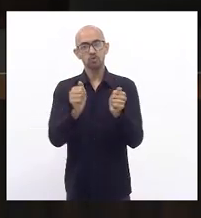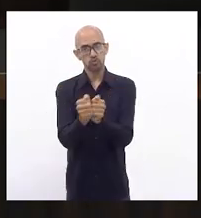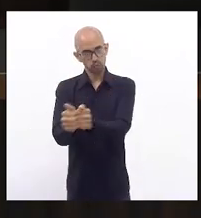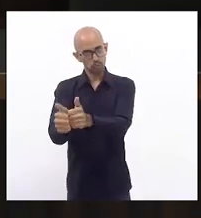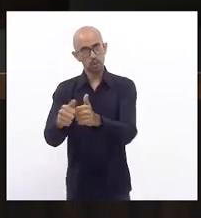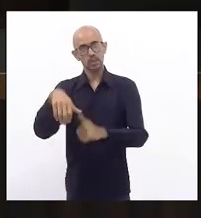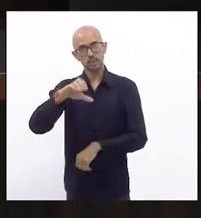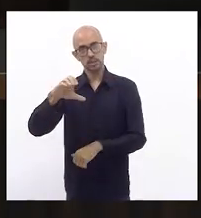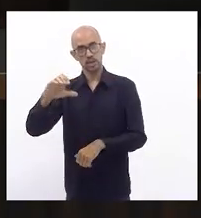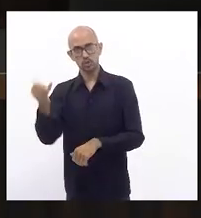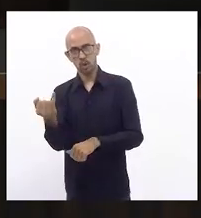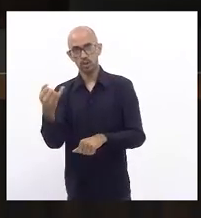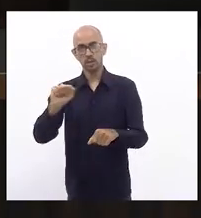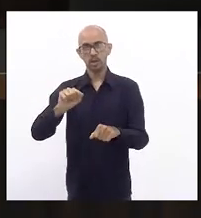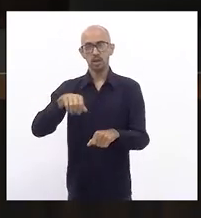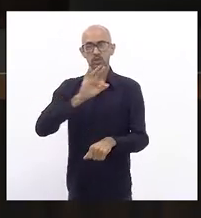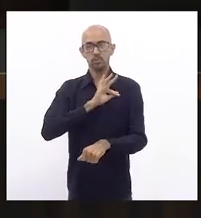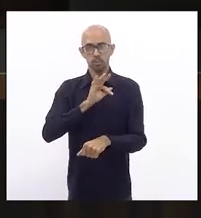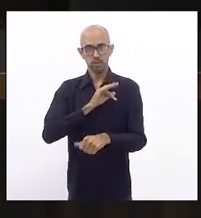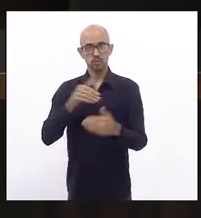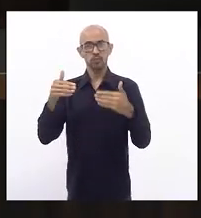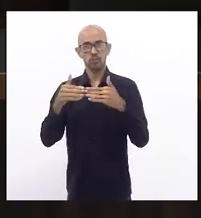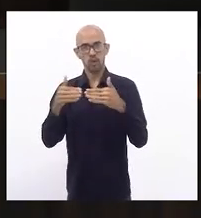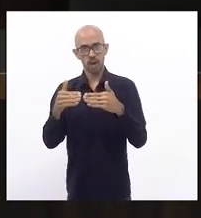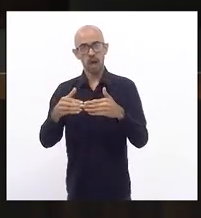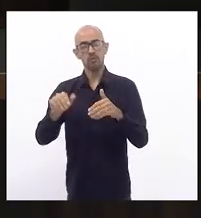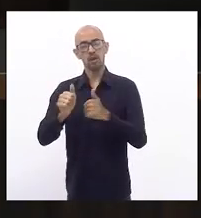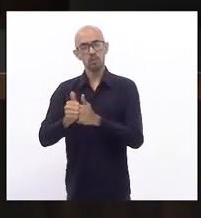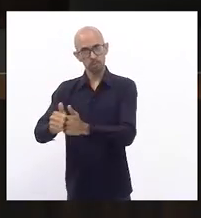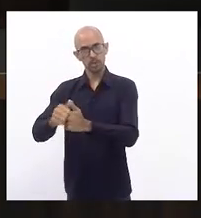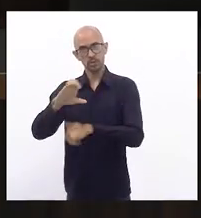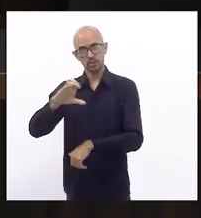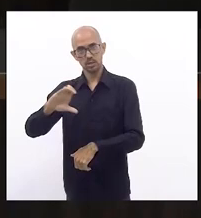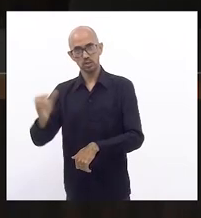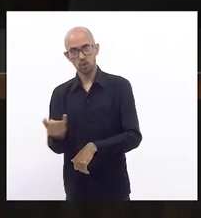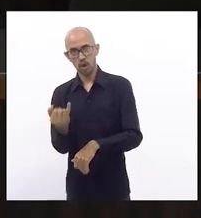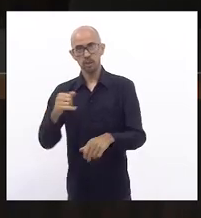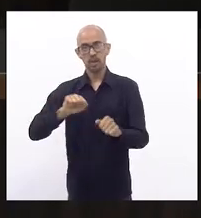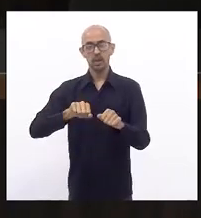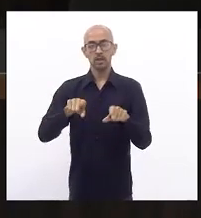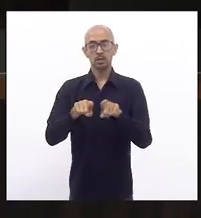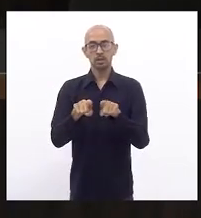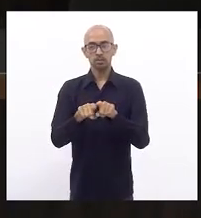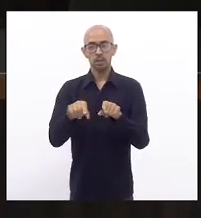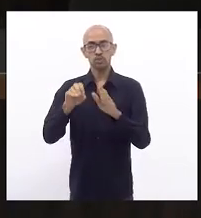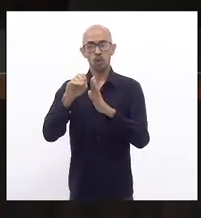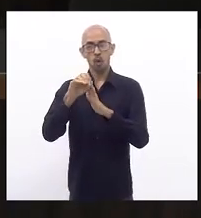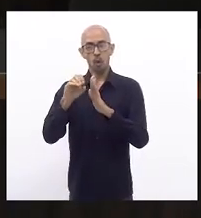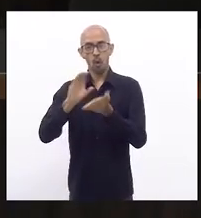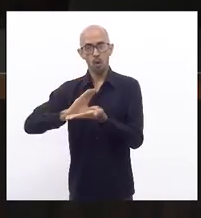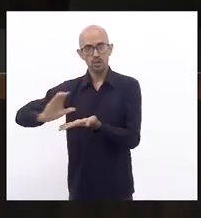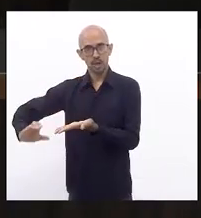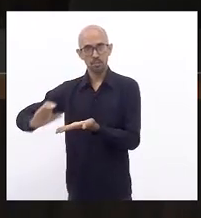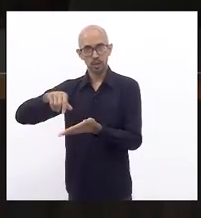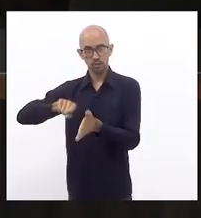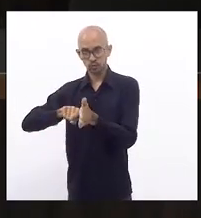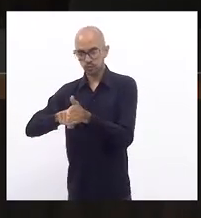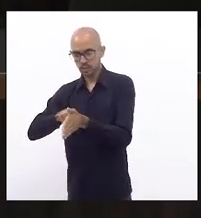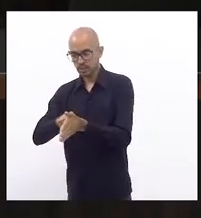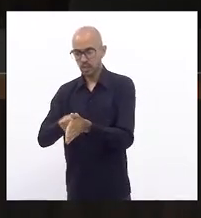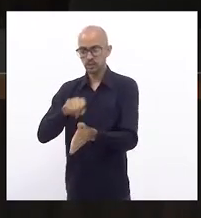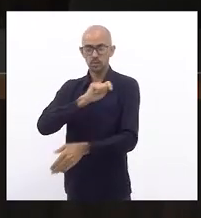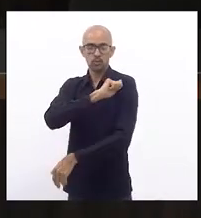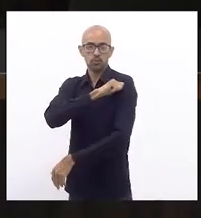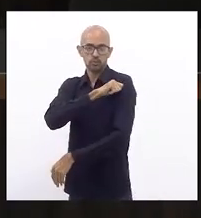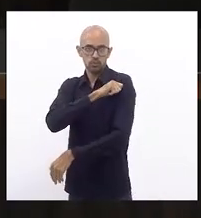segurança pública e assuntos de polícia favorável com a emenda da Comissão de Constituição e Justiça, de orçamento, finanças, fiscalização financeira e controle